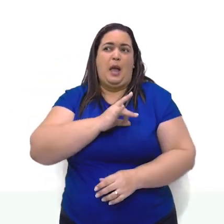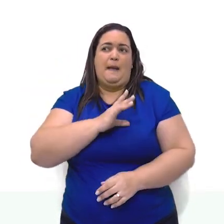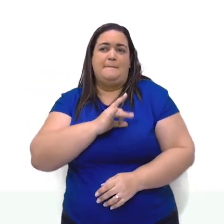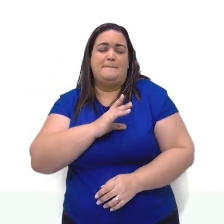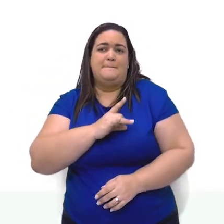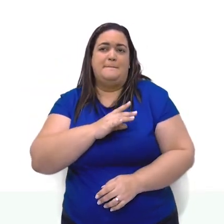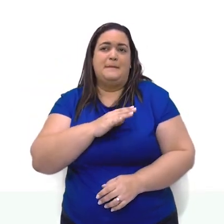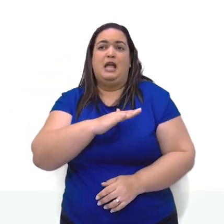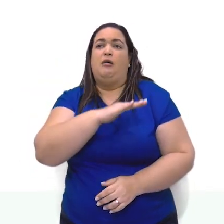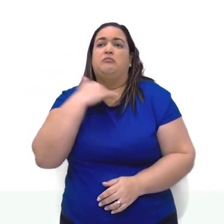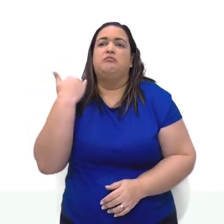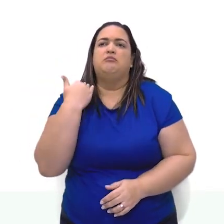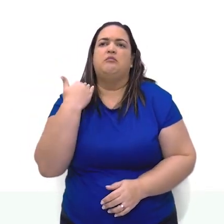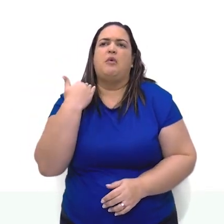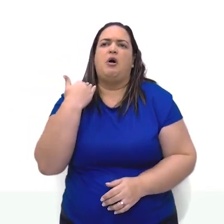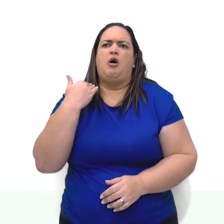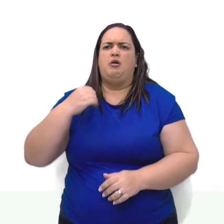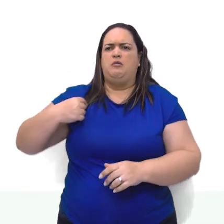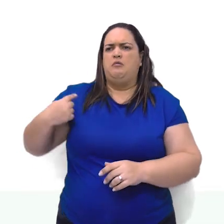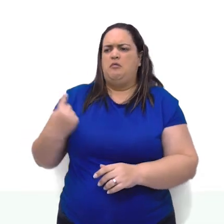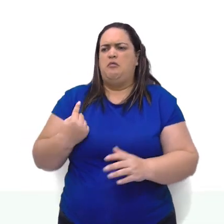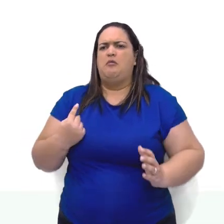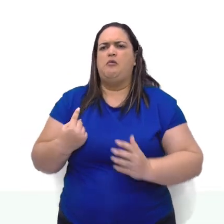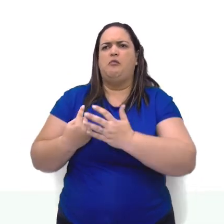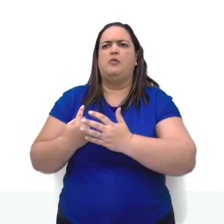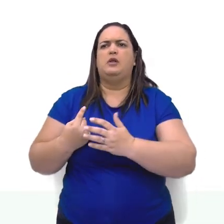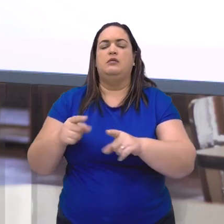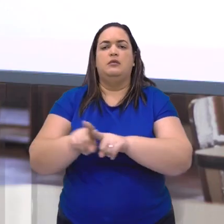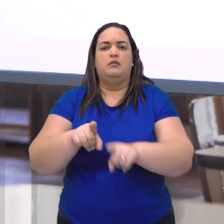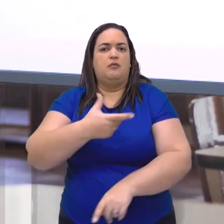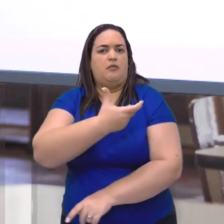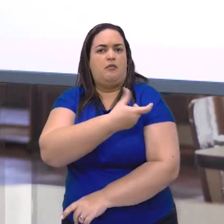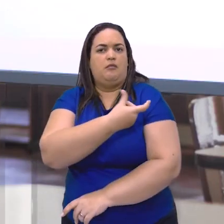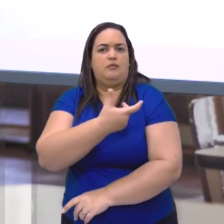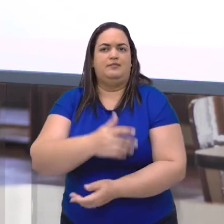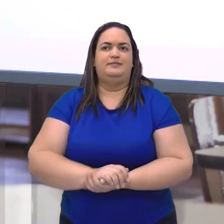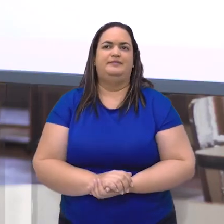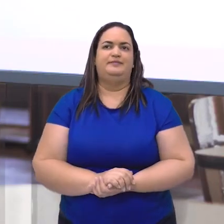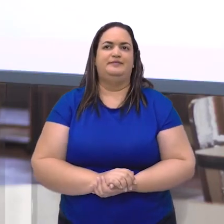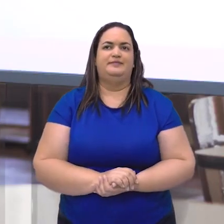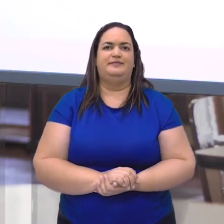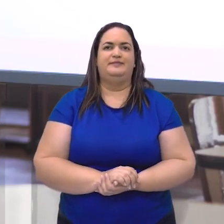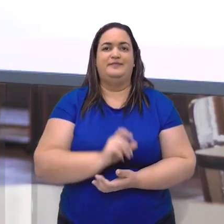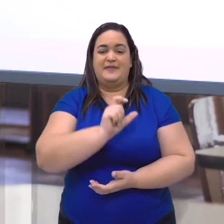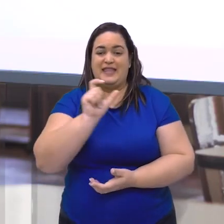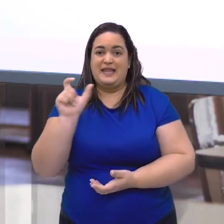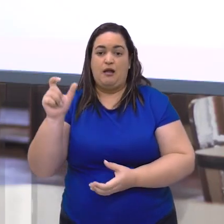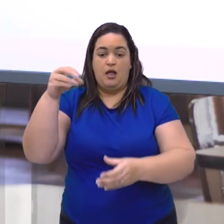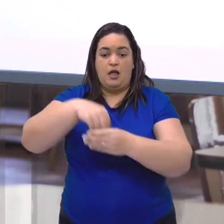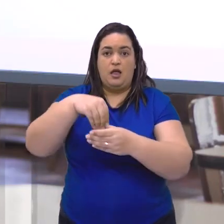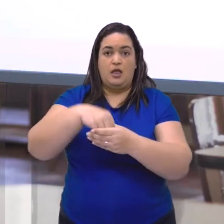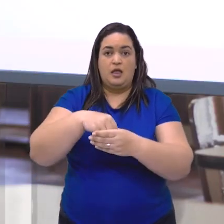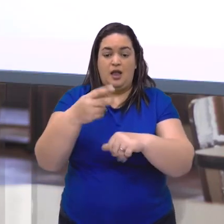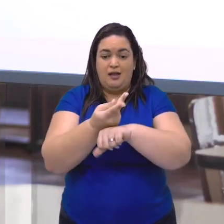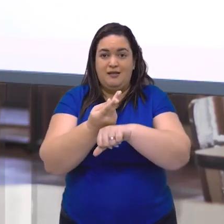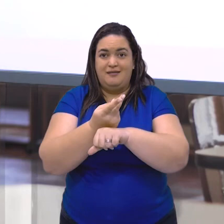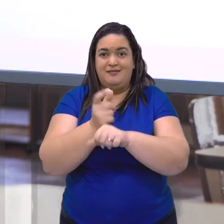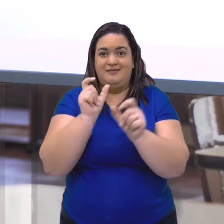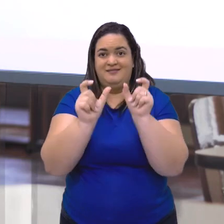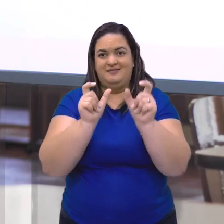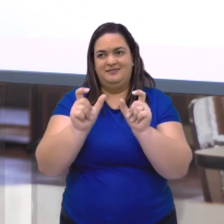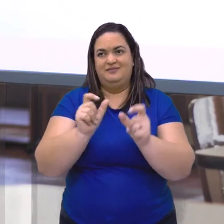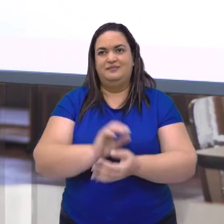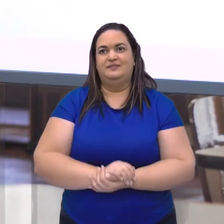medo, morte, pandemia e vacina. Então essas foram as palavras que foram encontradas no caça-palavras que